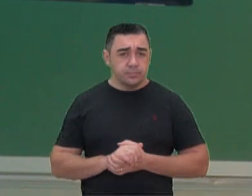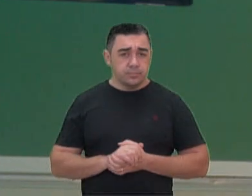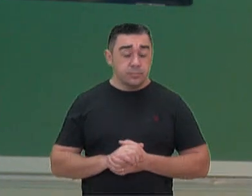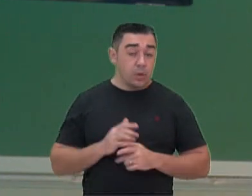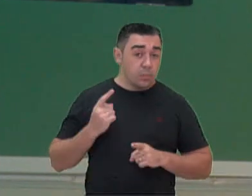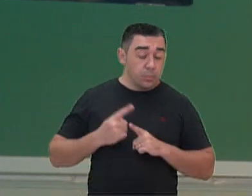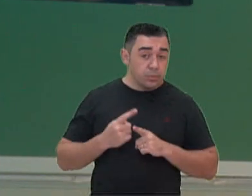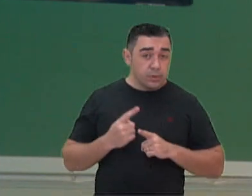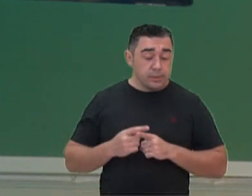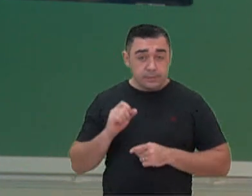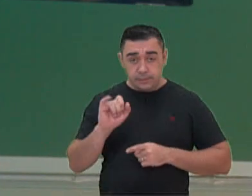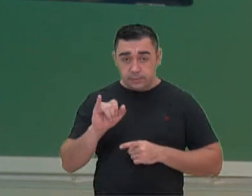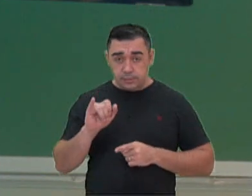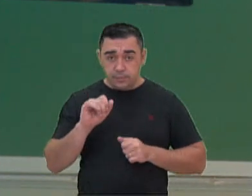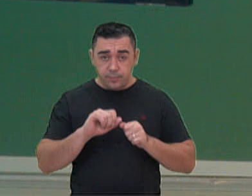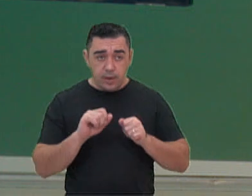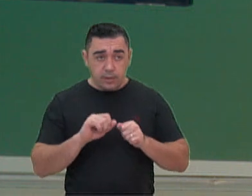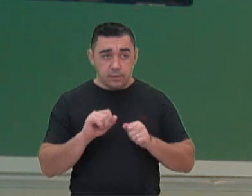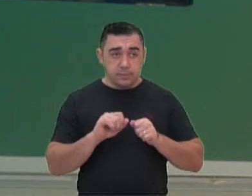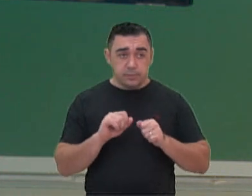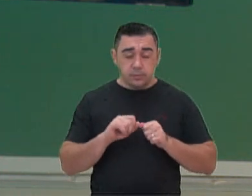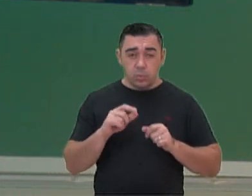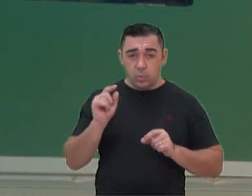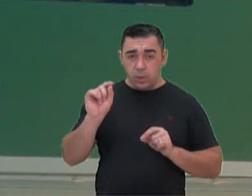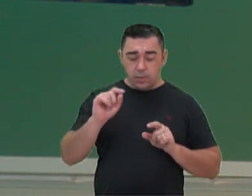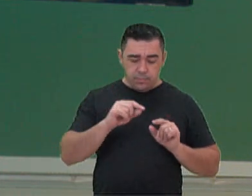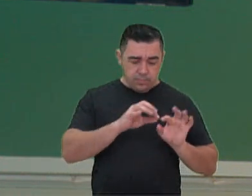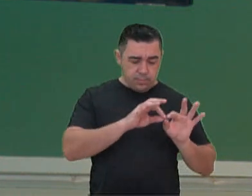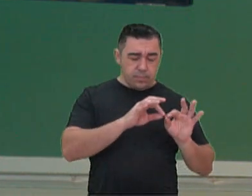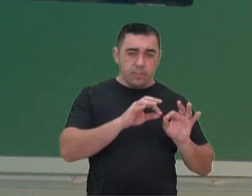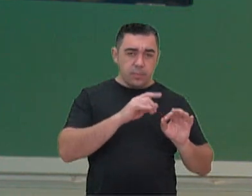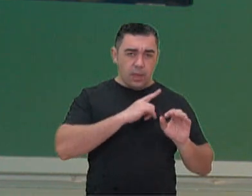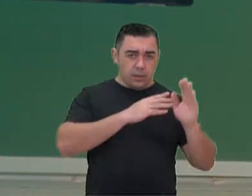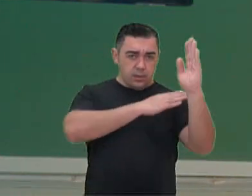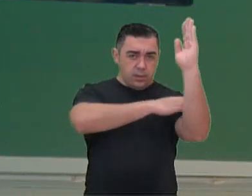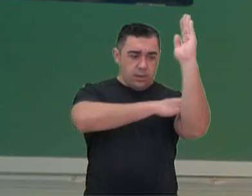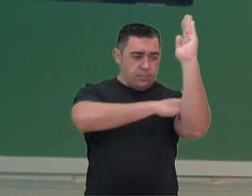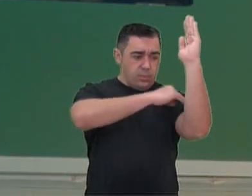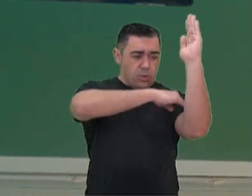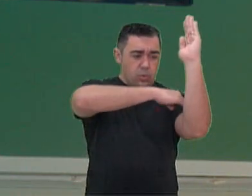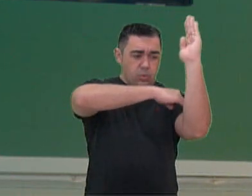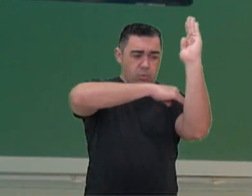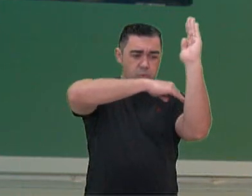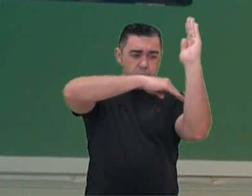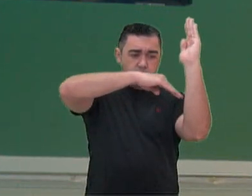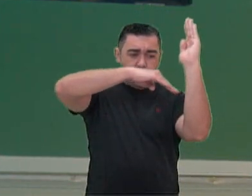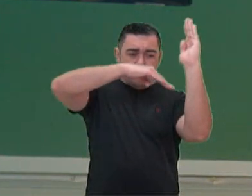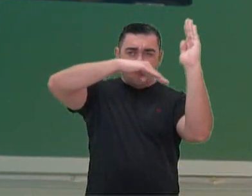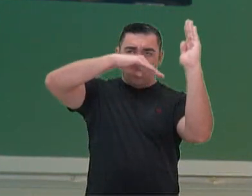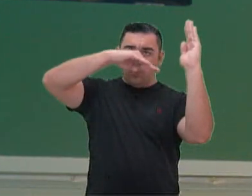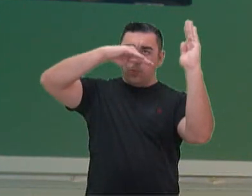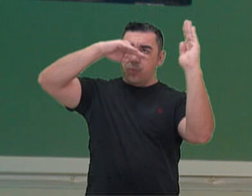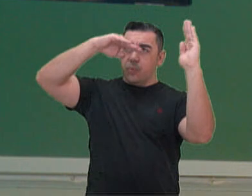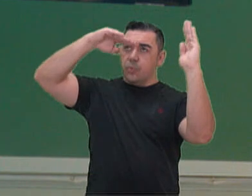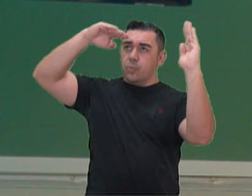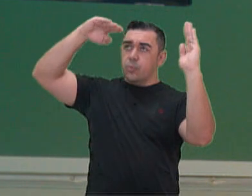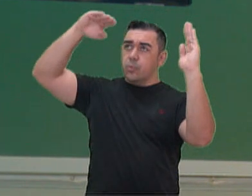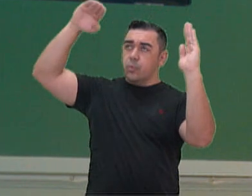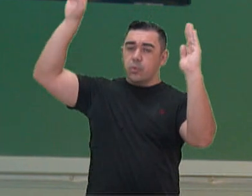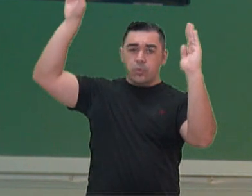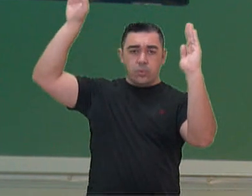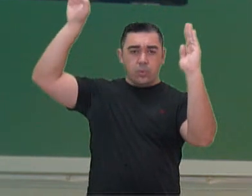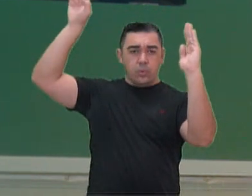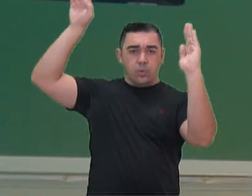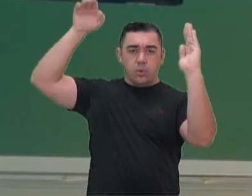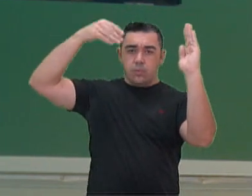porque, se você projetar essa linha, essa reta que descreve essa função no gráfico, se você